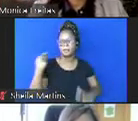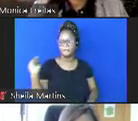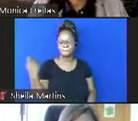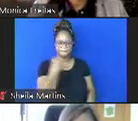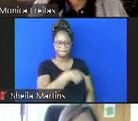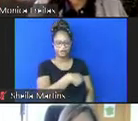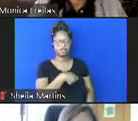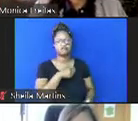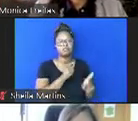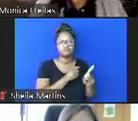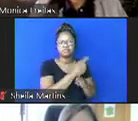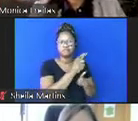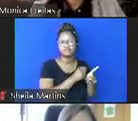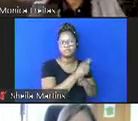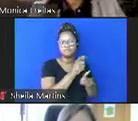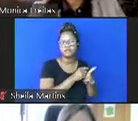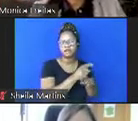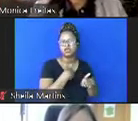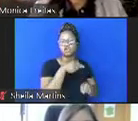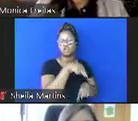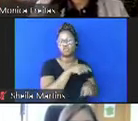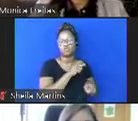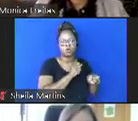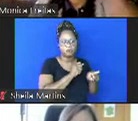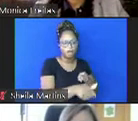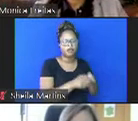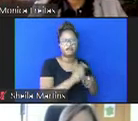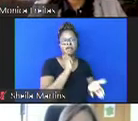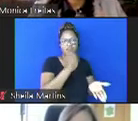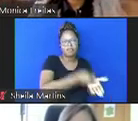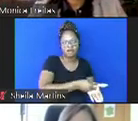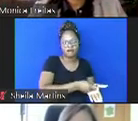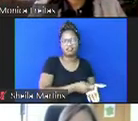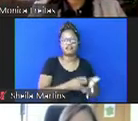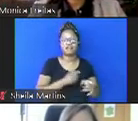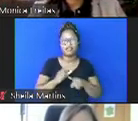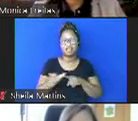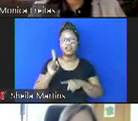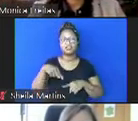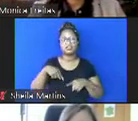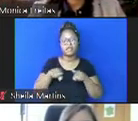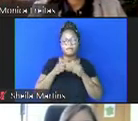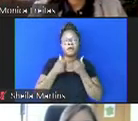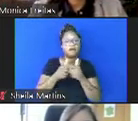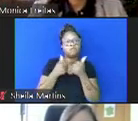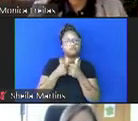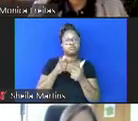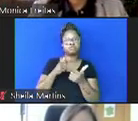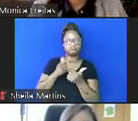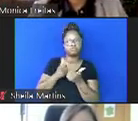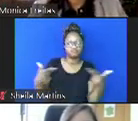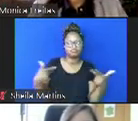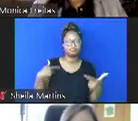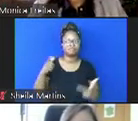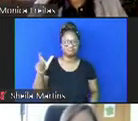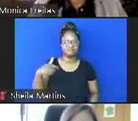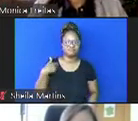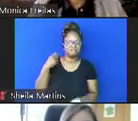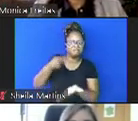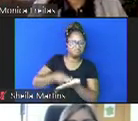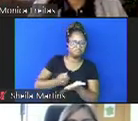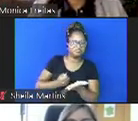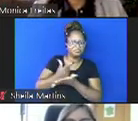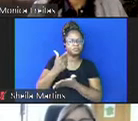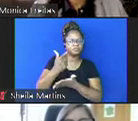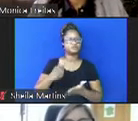que você consiga alugar. Então, é muito importante também para o transporte, para você comprar sua passagem, coisas assim, né? E tem